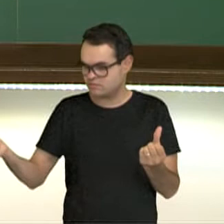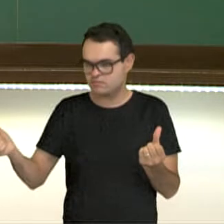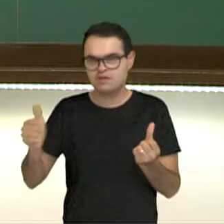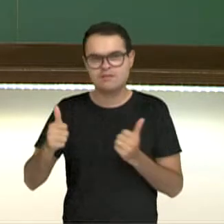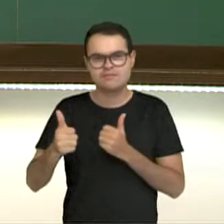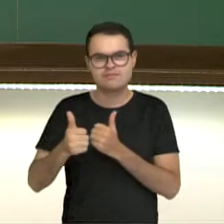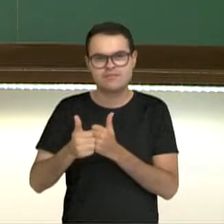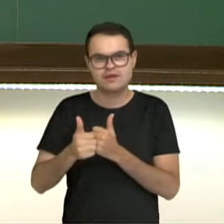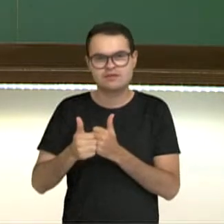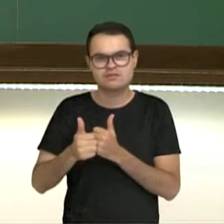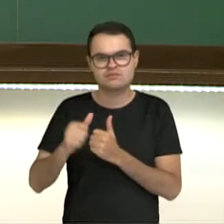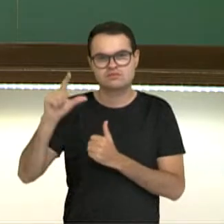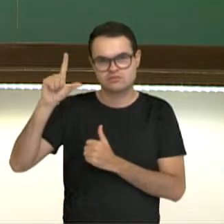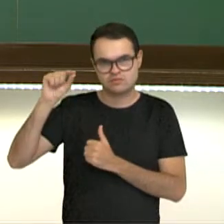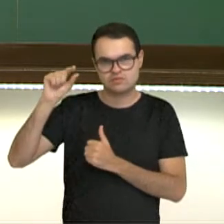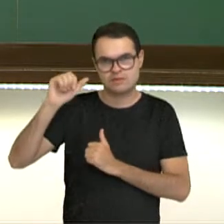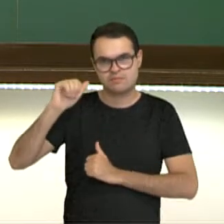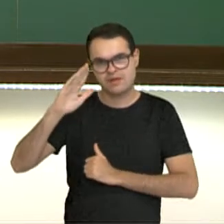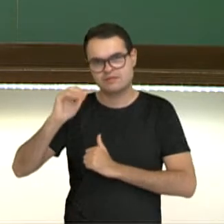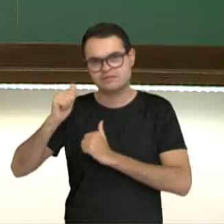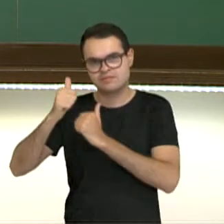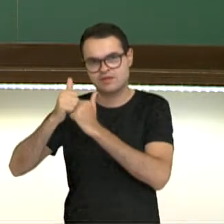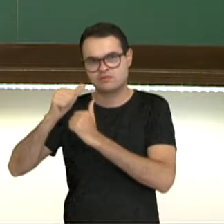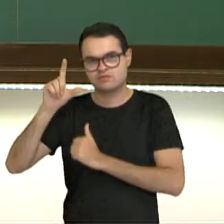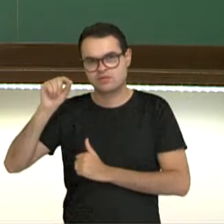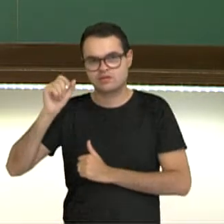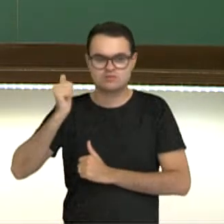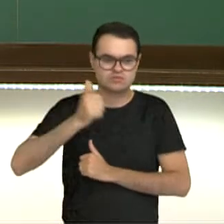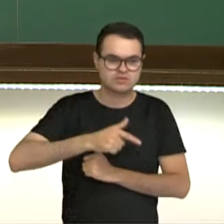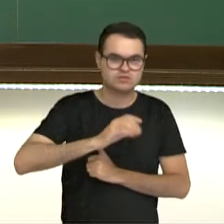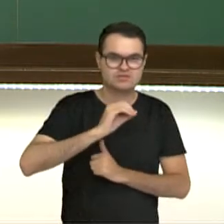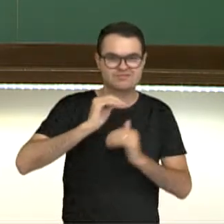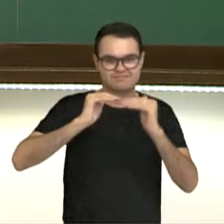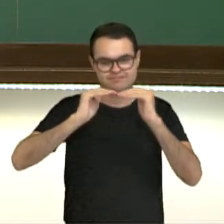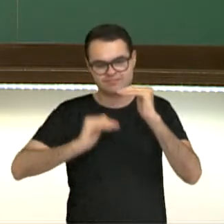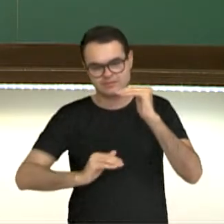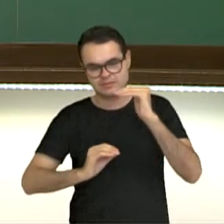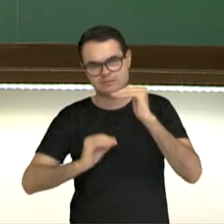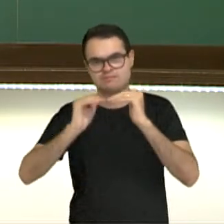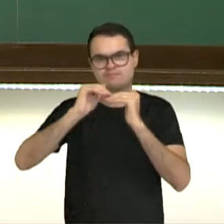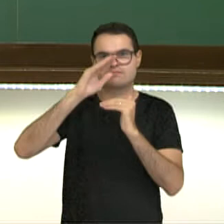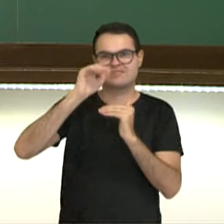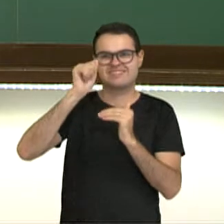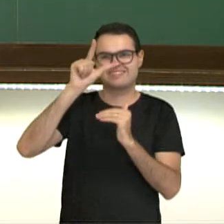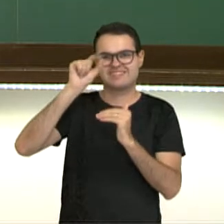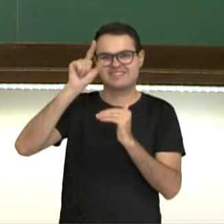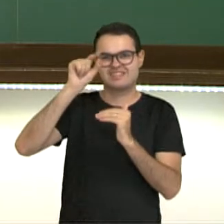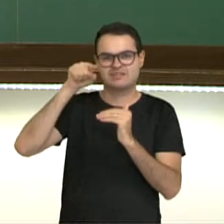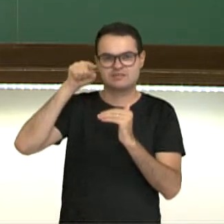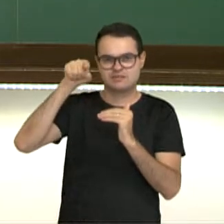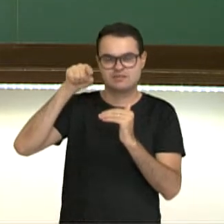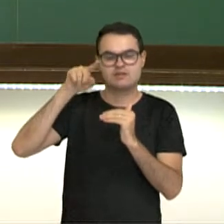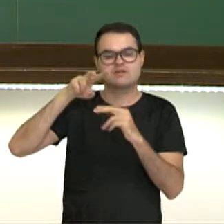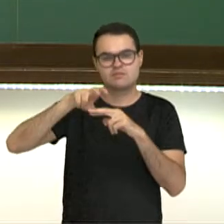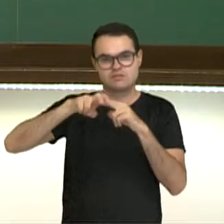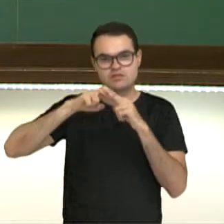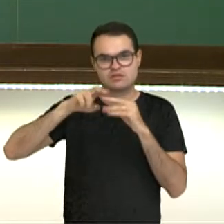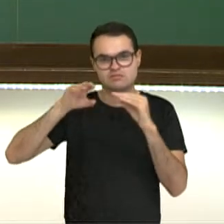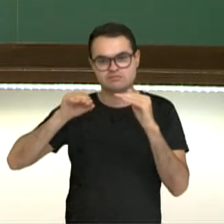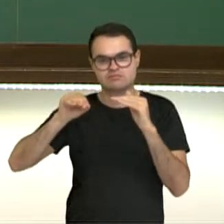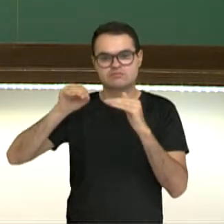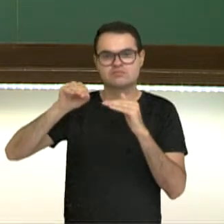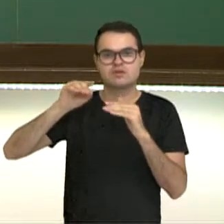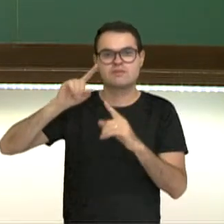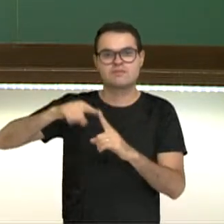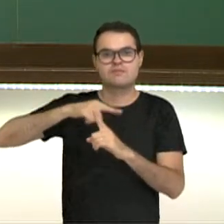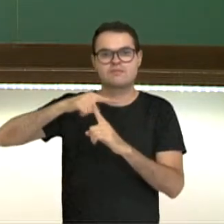perto do 10, não é verdade? Do que do zero. Então, se ele está mais perto do 10, então aqui eu acrescento